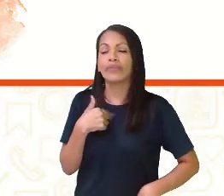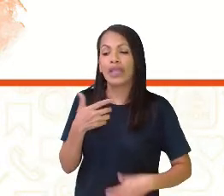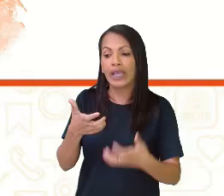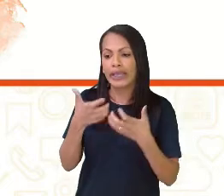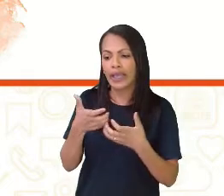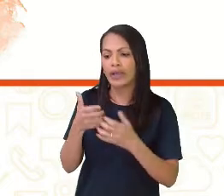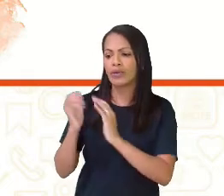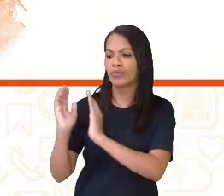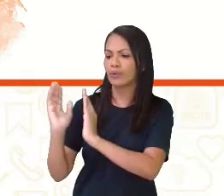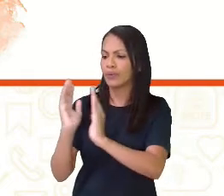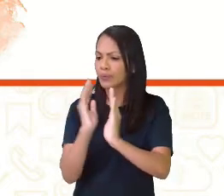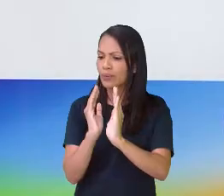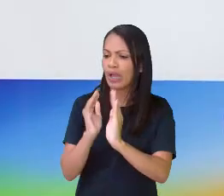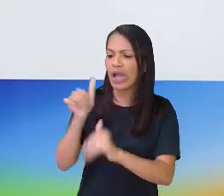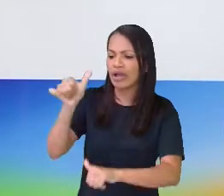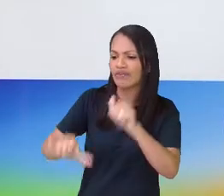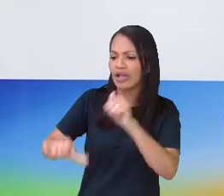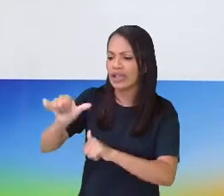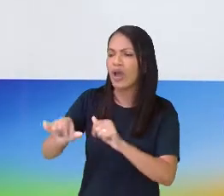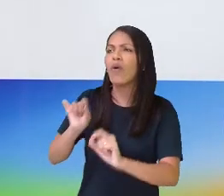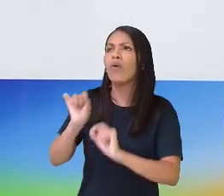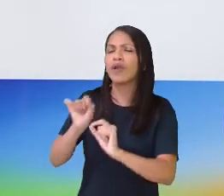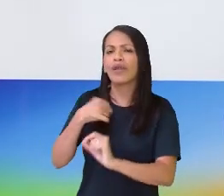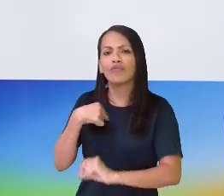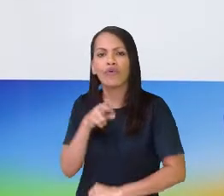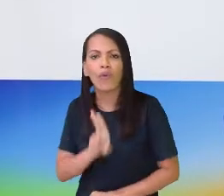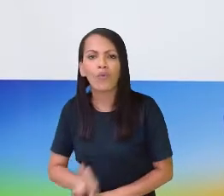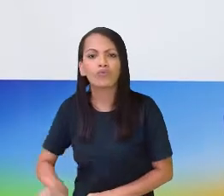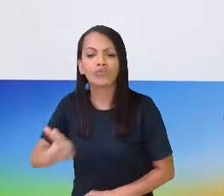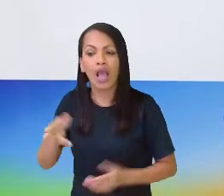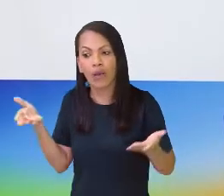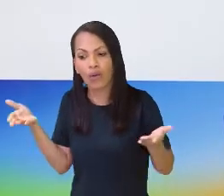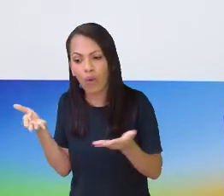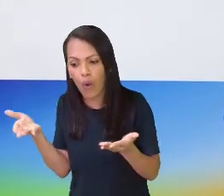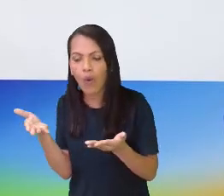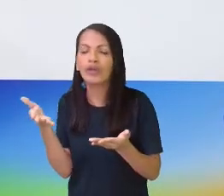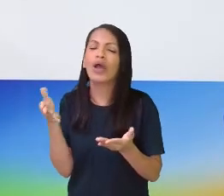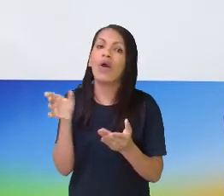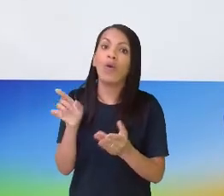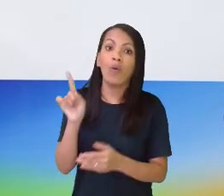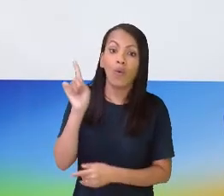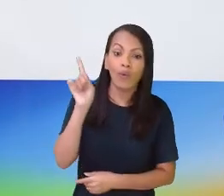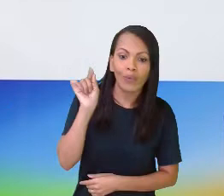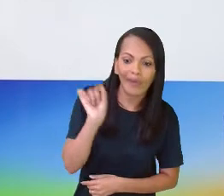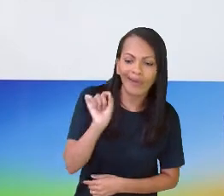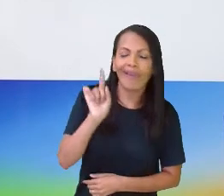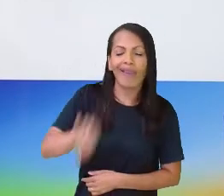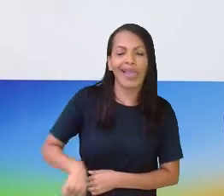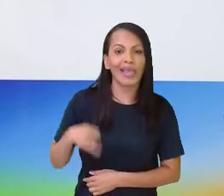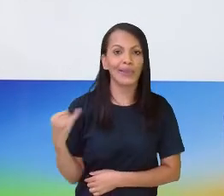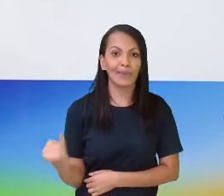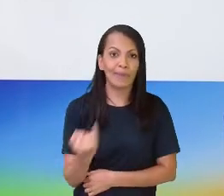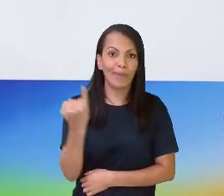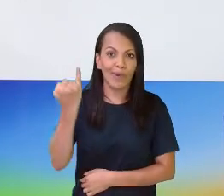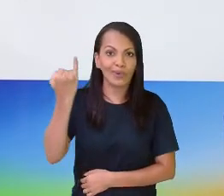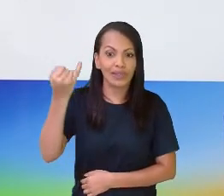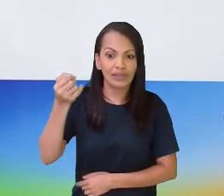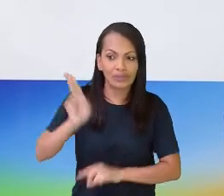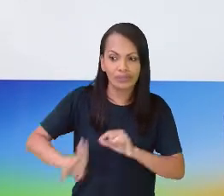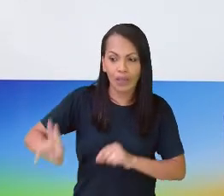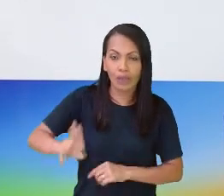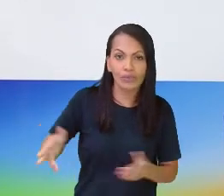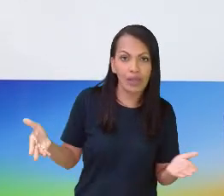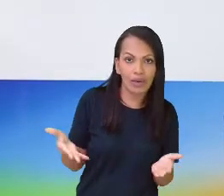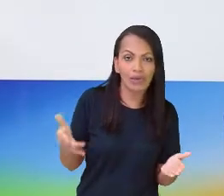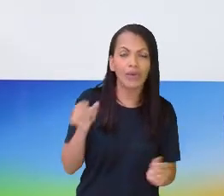então, quais os instrumentos, o que é que eu vou usar nesse momento, o que é indispensável nesse momento e quais as ações, né, que eu